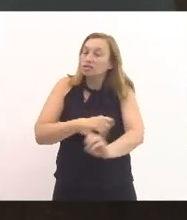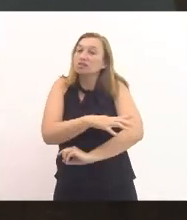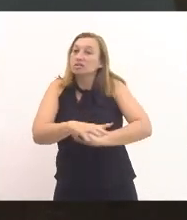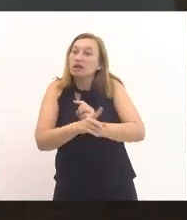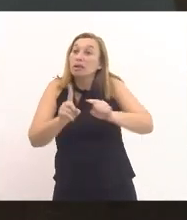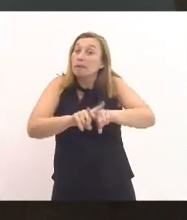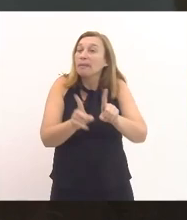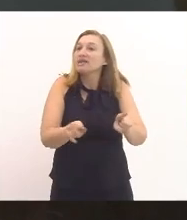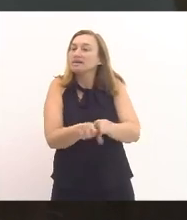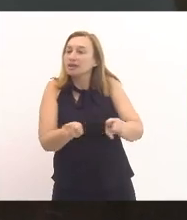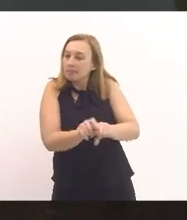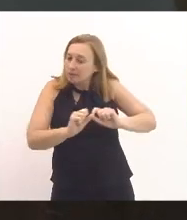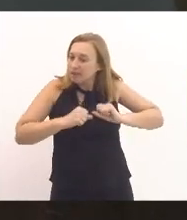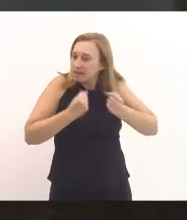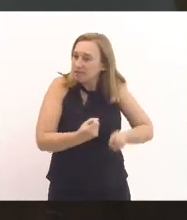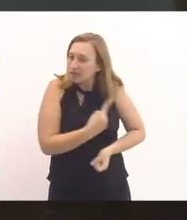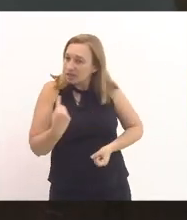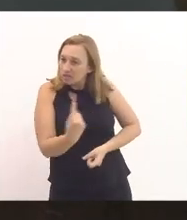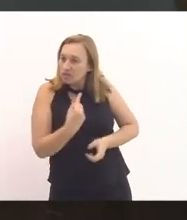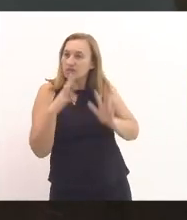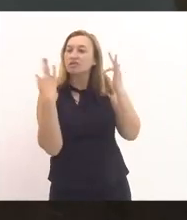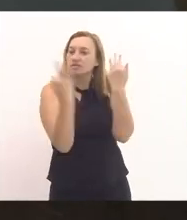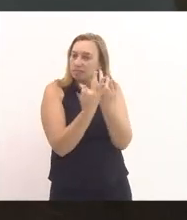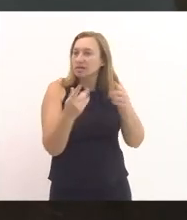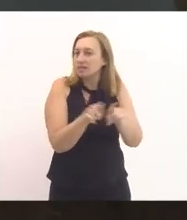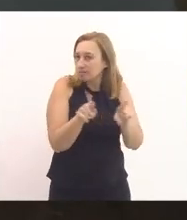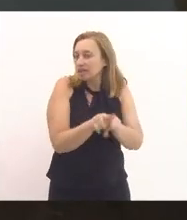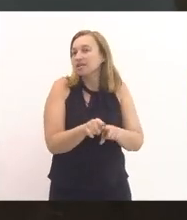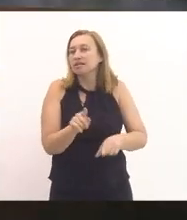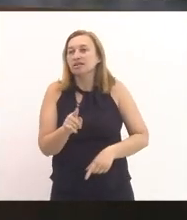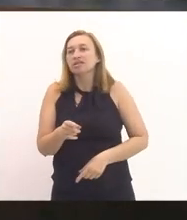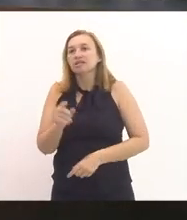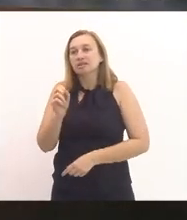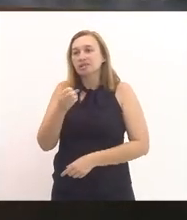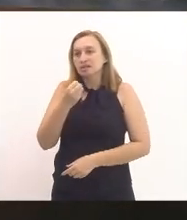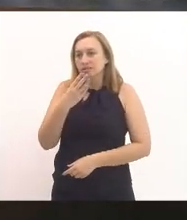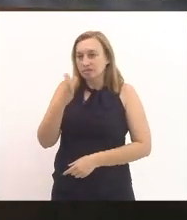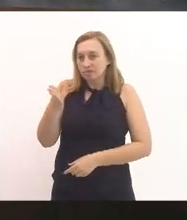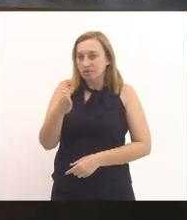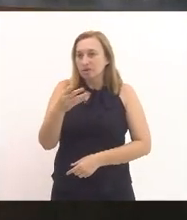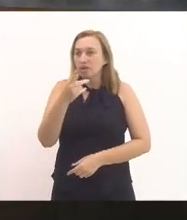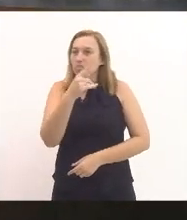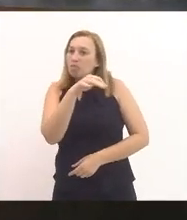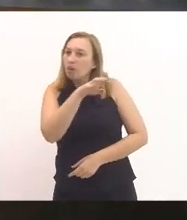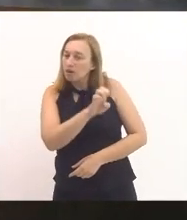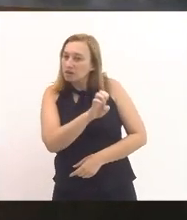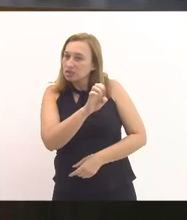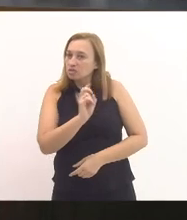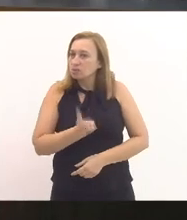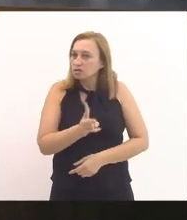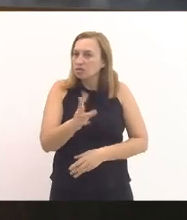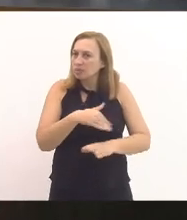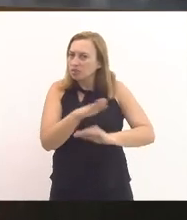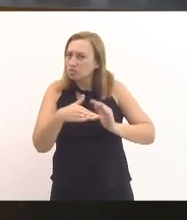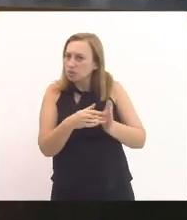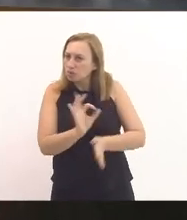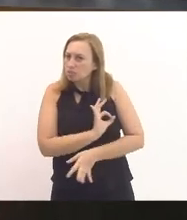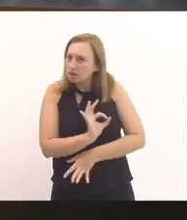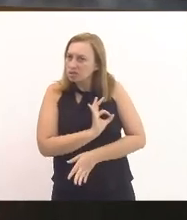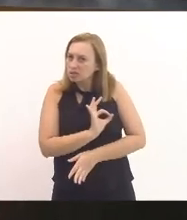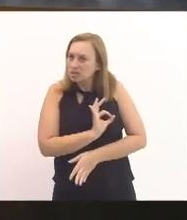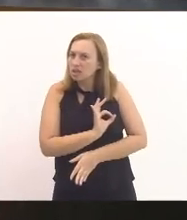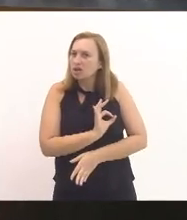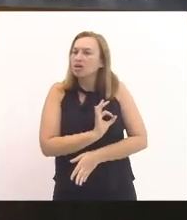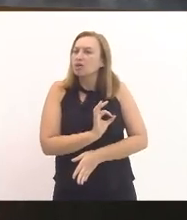mas também para defender a gente EA Nossa família também então a gente vai fazer o esclarecimento porte se mantém para tudo policial mas vez